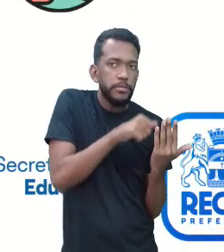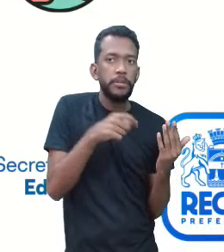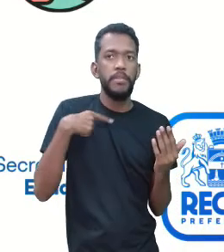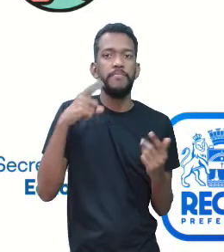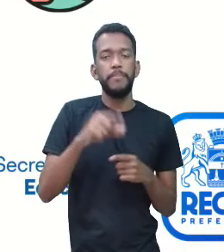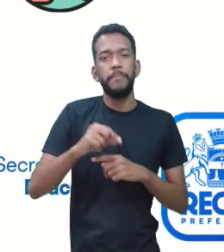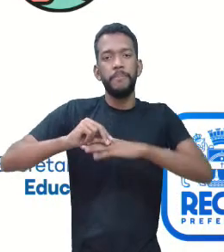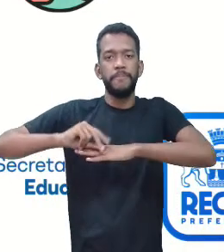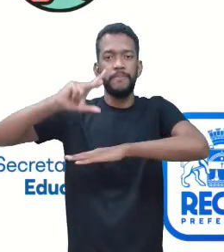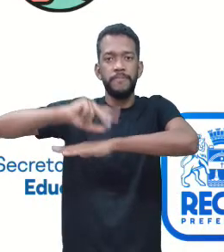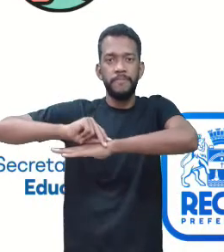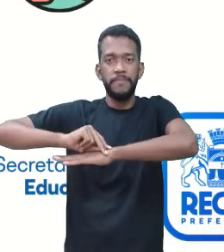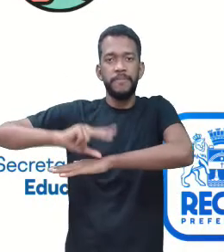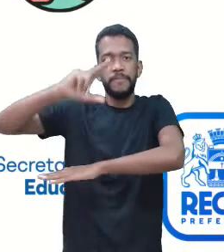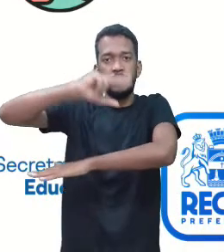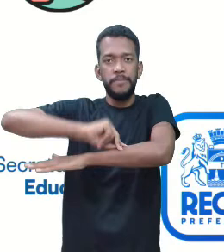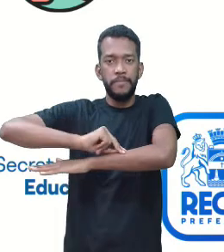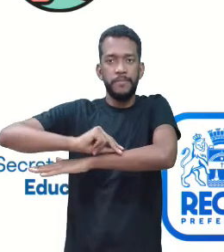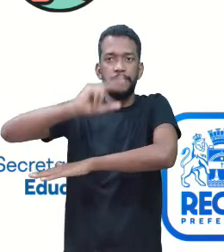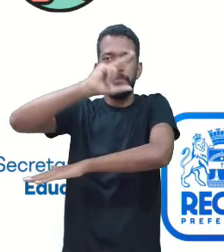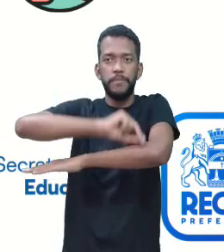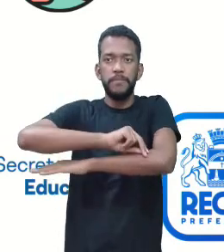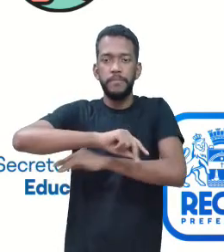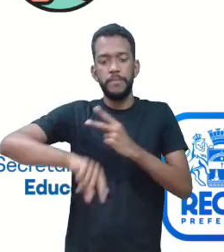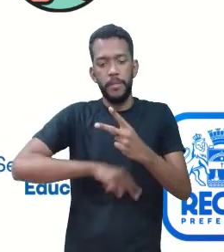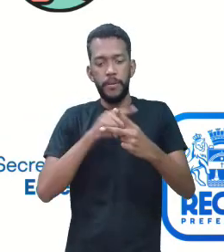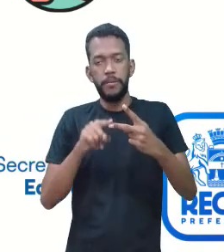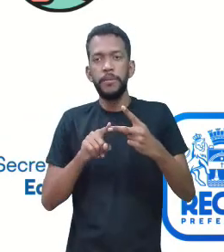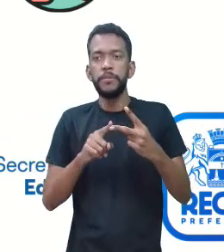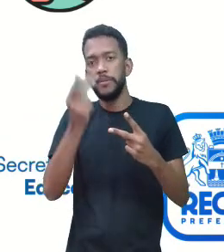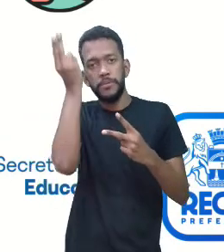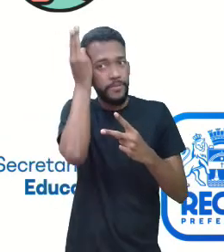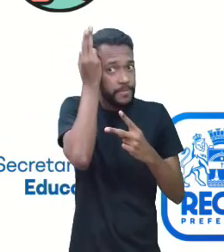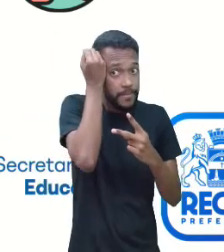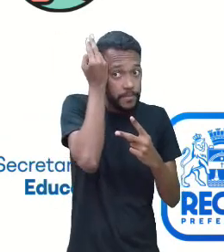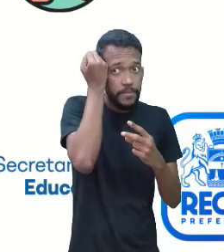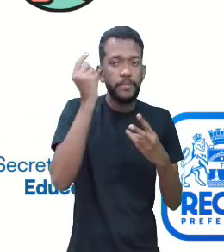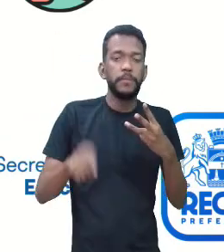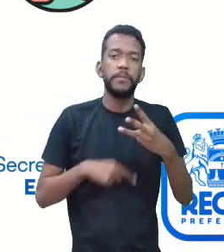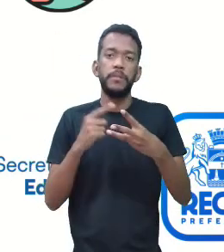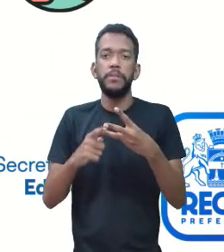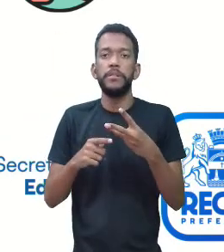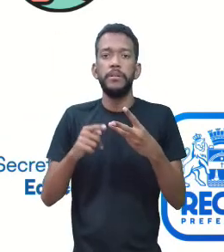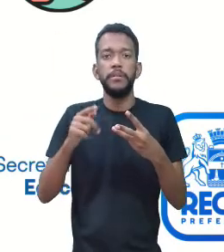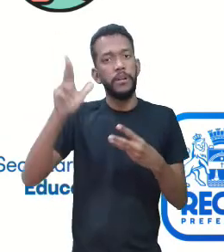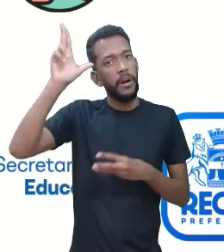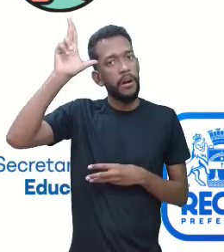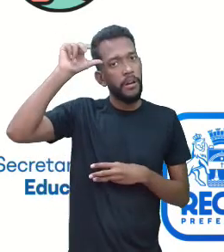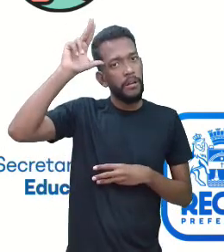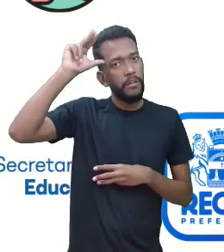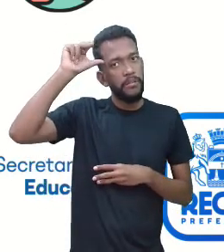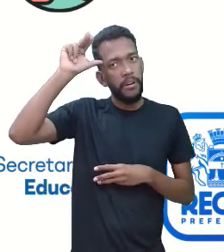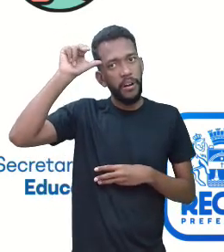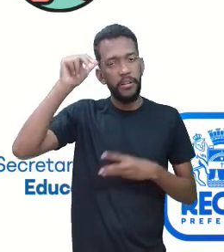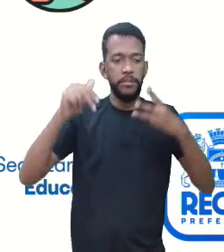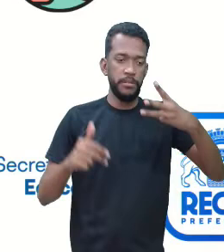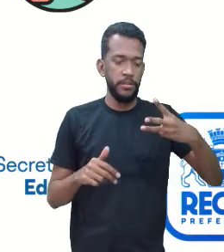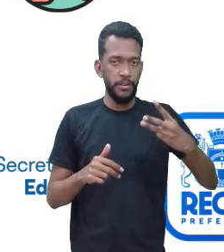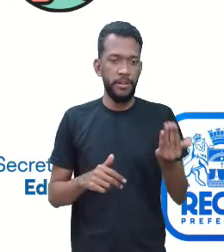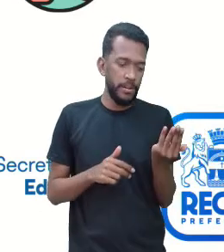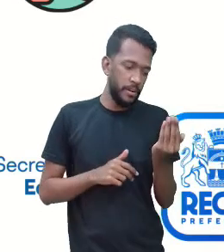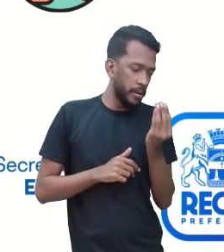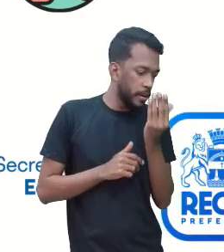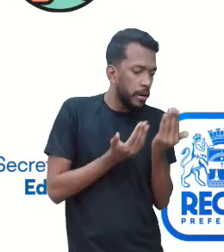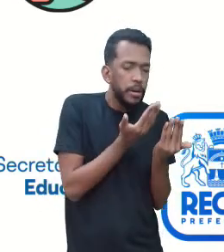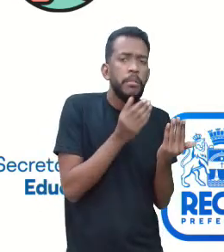grilo, eu fui buscar ali um animal pequenininho, a questão do coelho e a questão do cavalo. Vejam que eu já estou trazendo